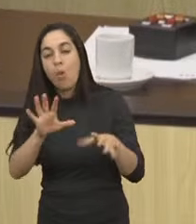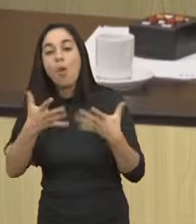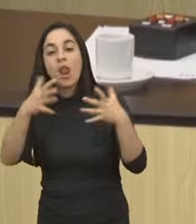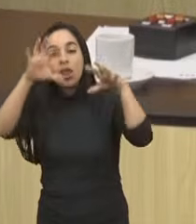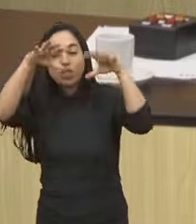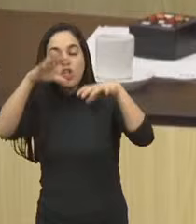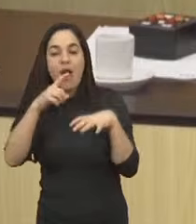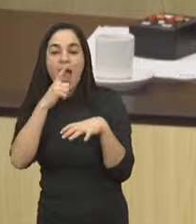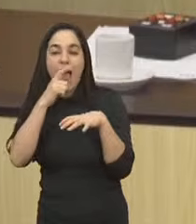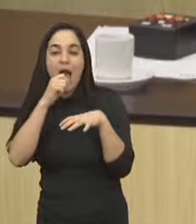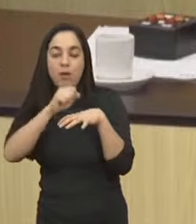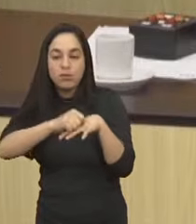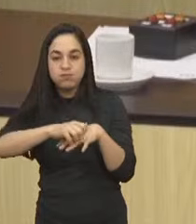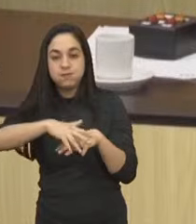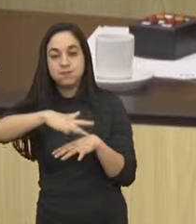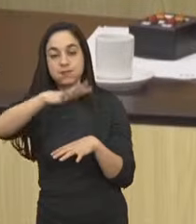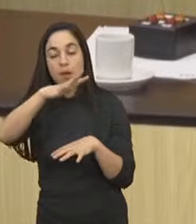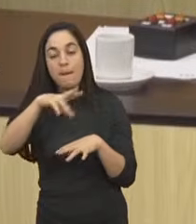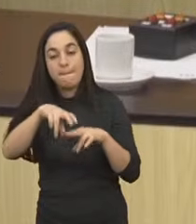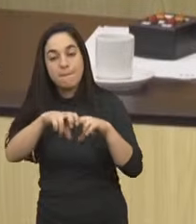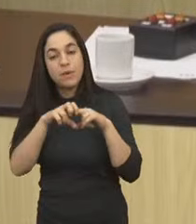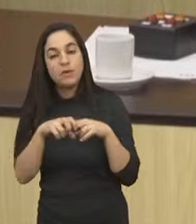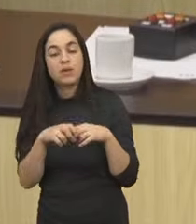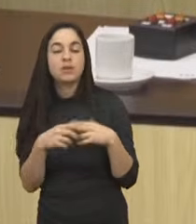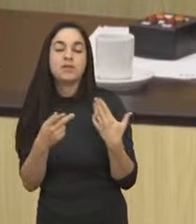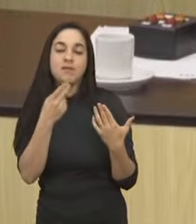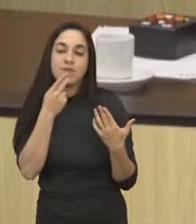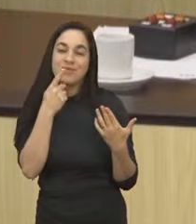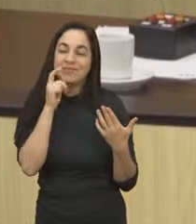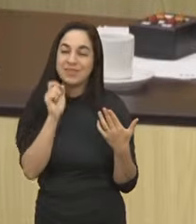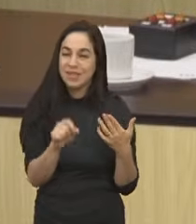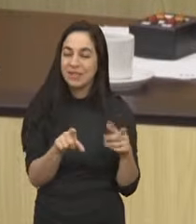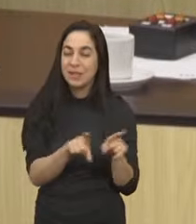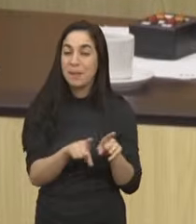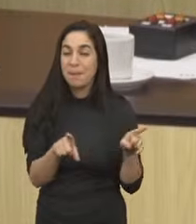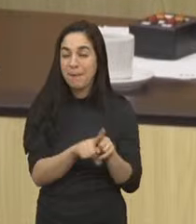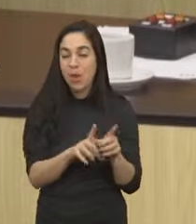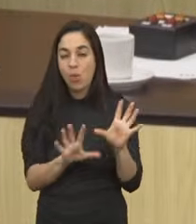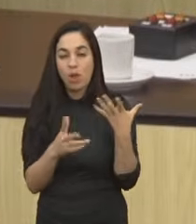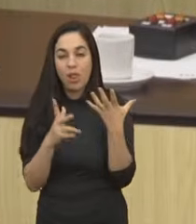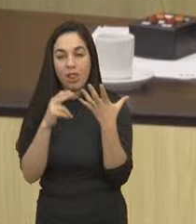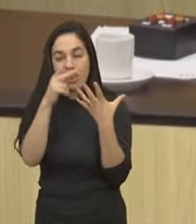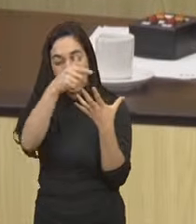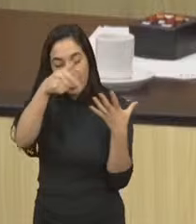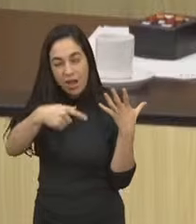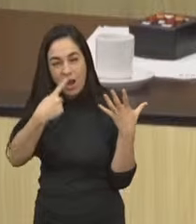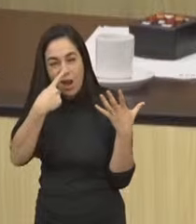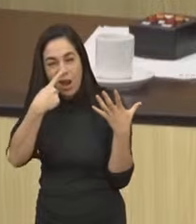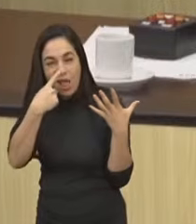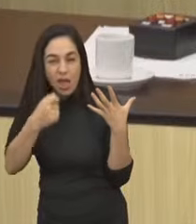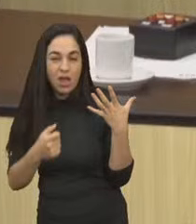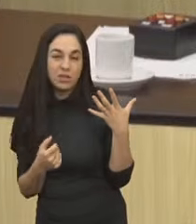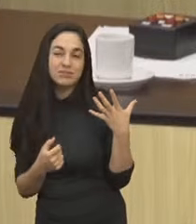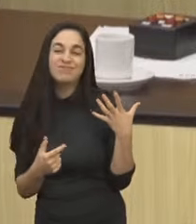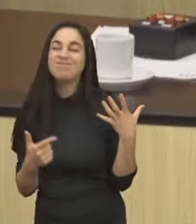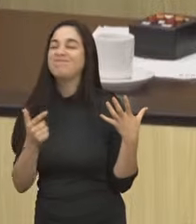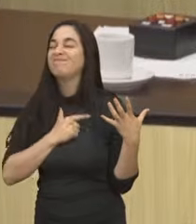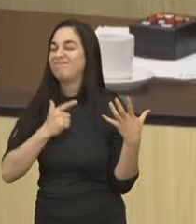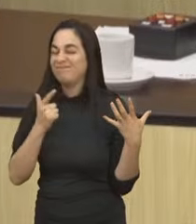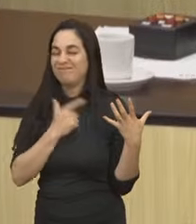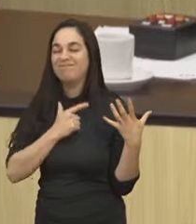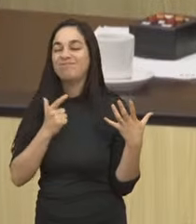chuva. É notório que o descarte irregular compromete a estética da cidade e pode gerar degradação de